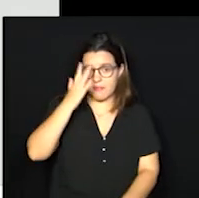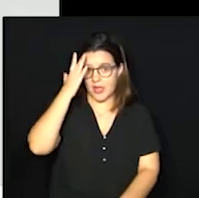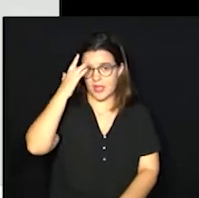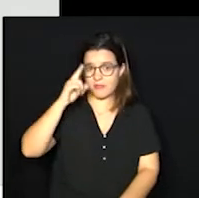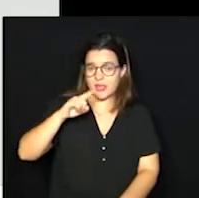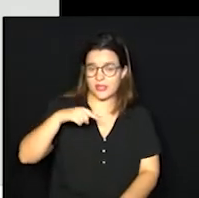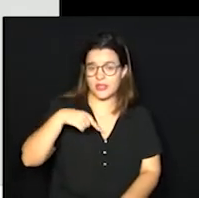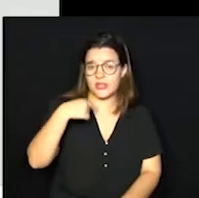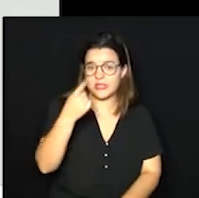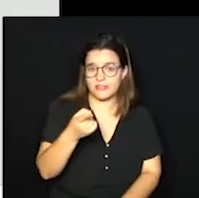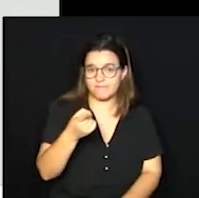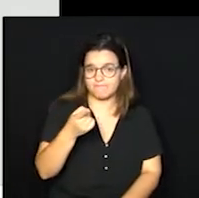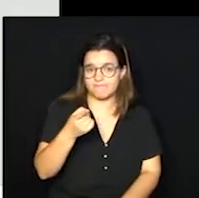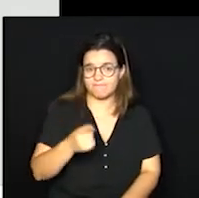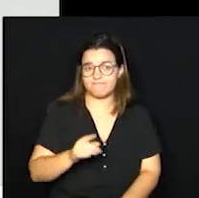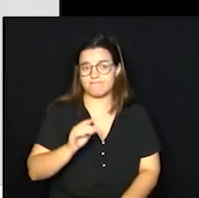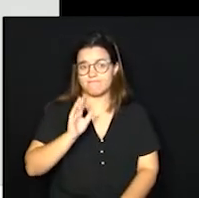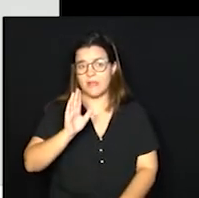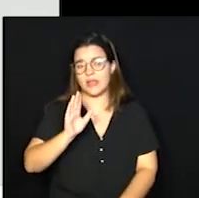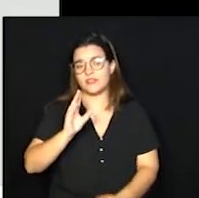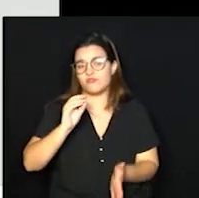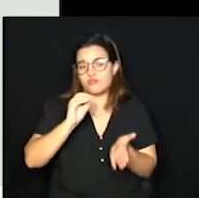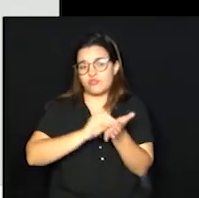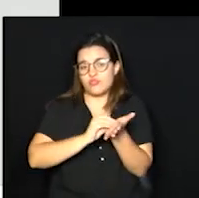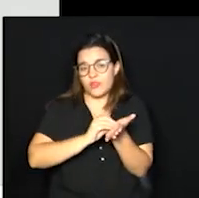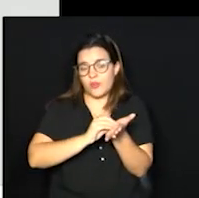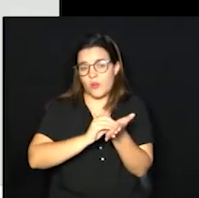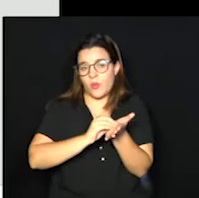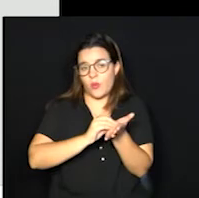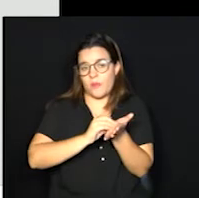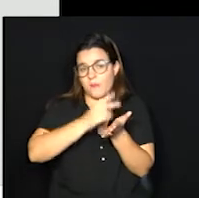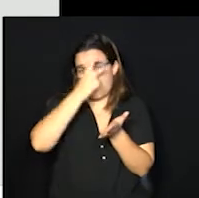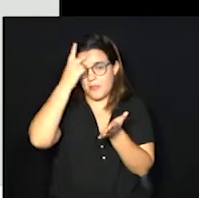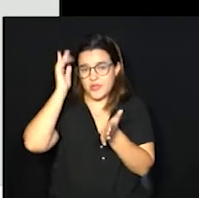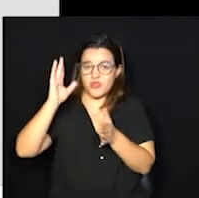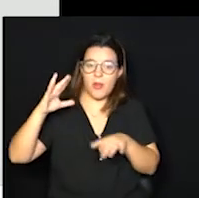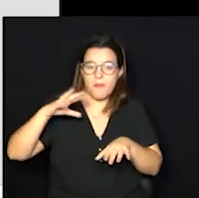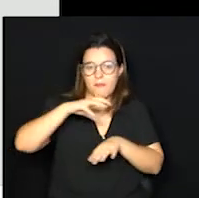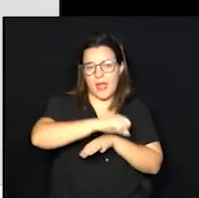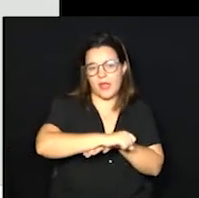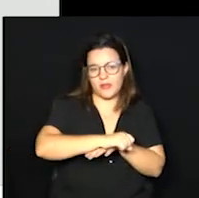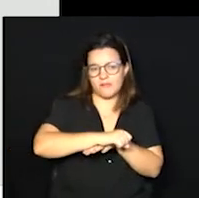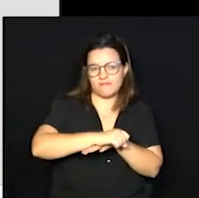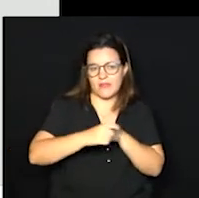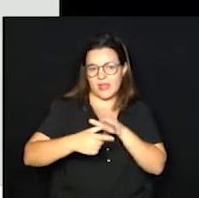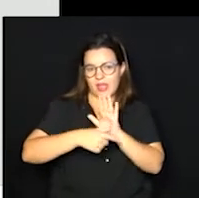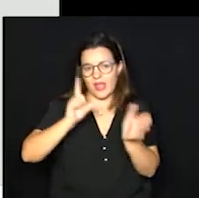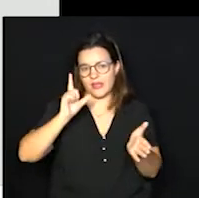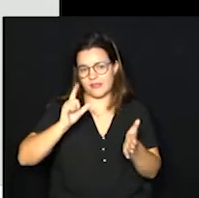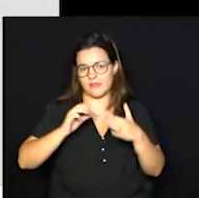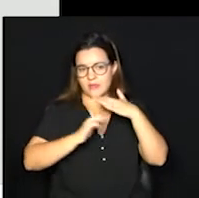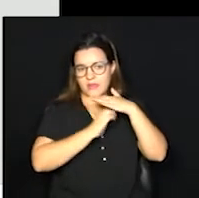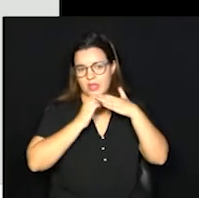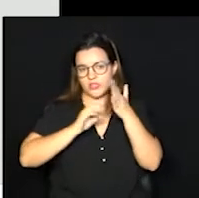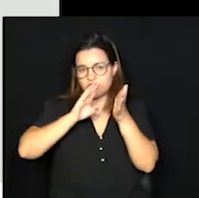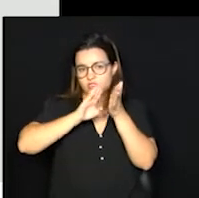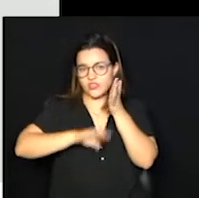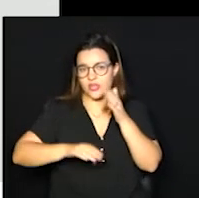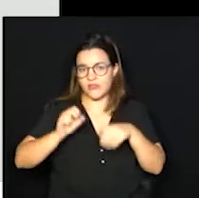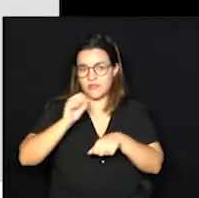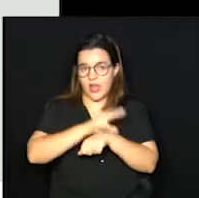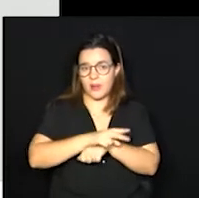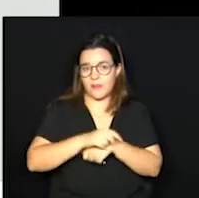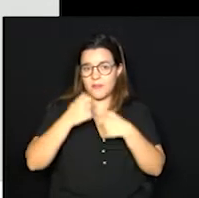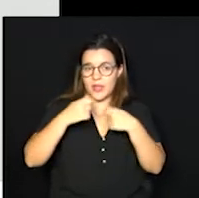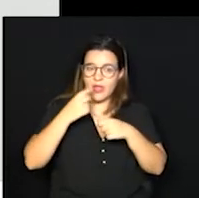e, de repente, nesse agendamento, alguém já preencheu a vaga e a empresa tira a vaga. Então, é importante sempre